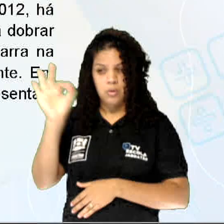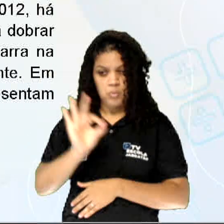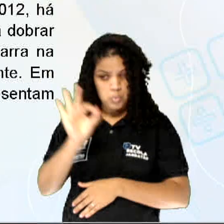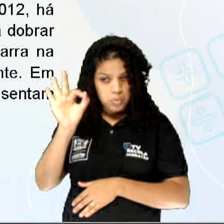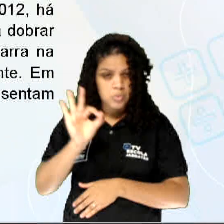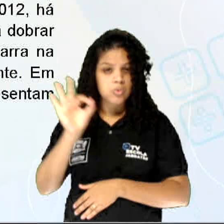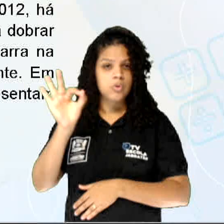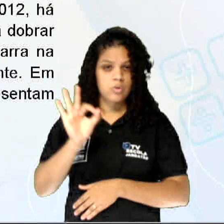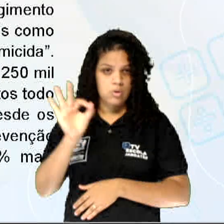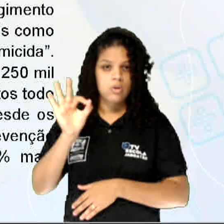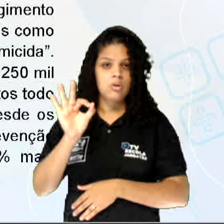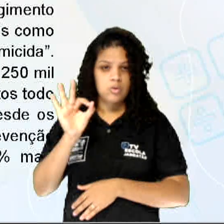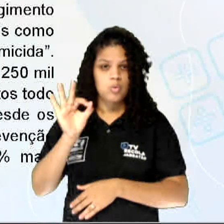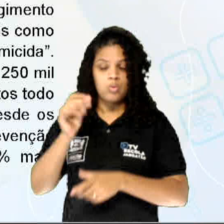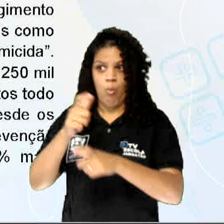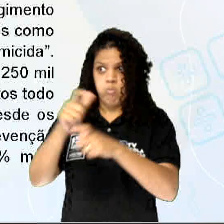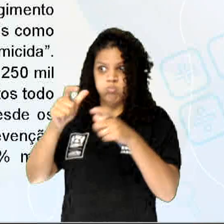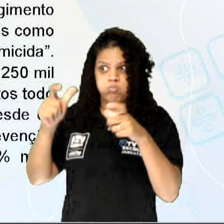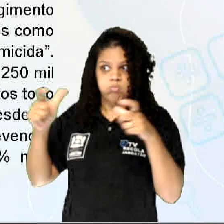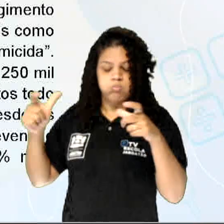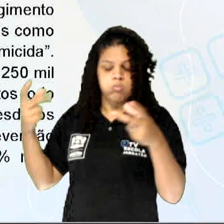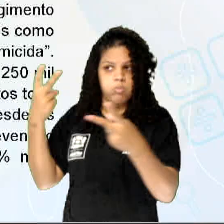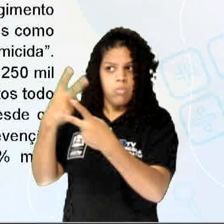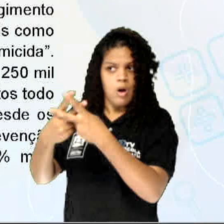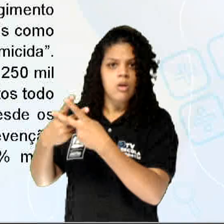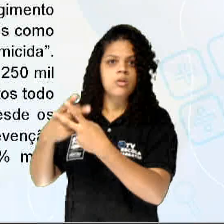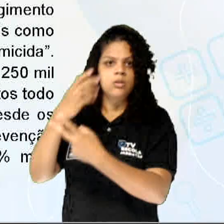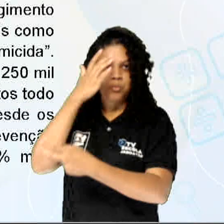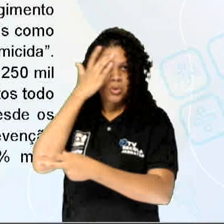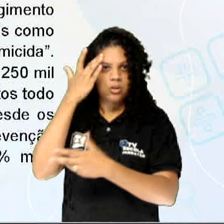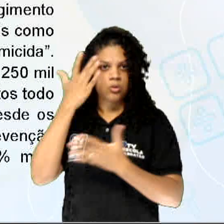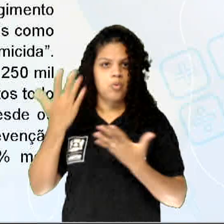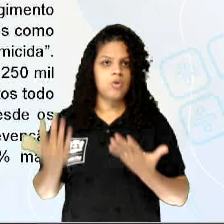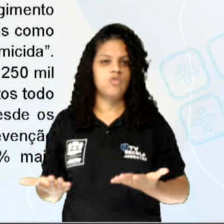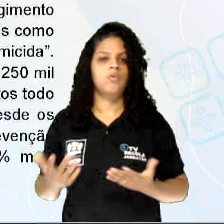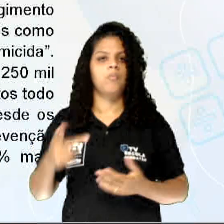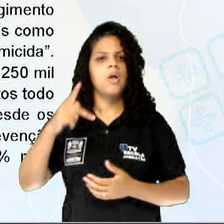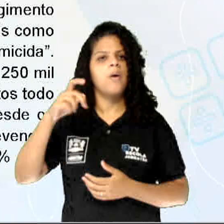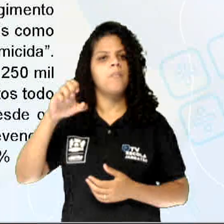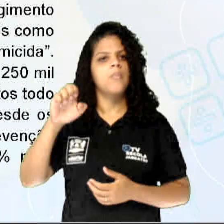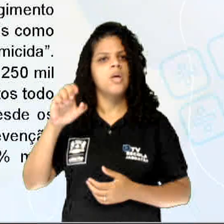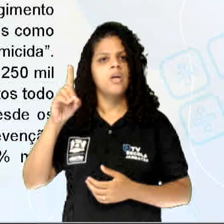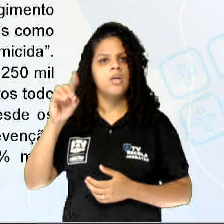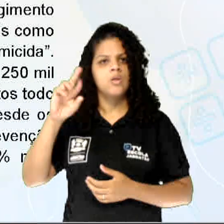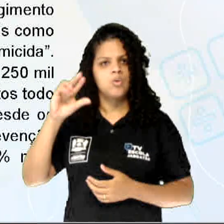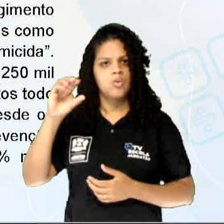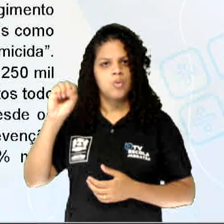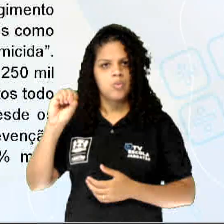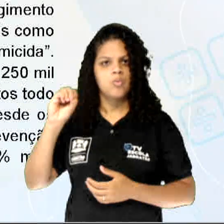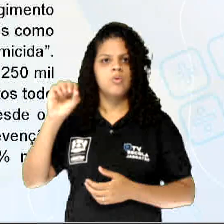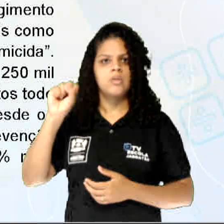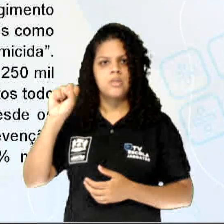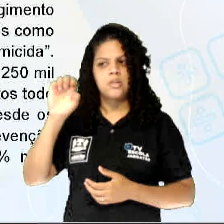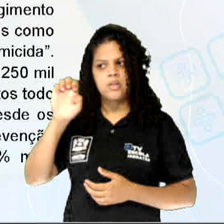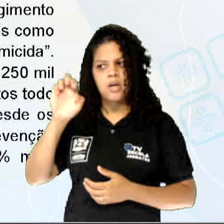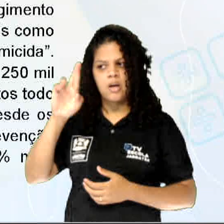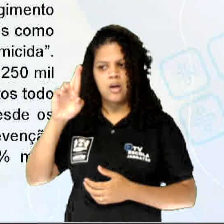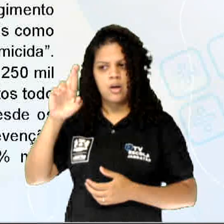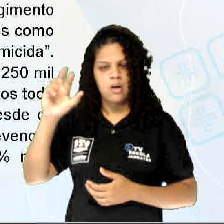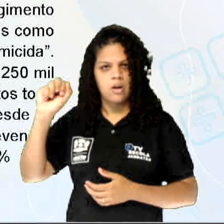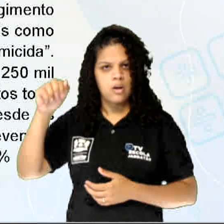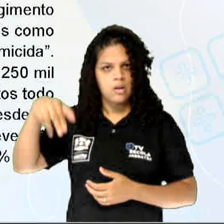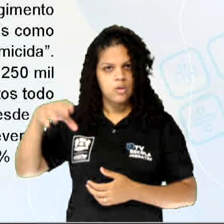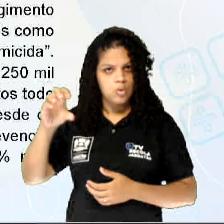Casa apresentam superlotação. Para Pedro Serrano, professor de Direito Constitucional da PUC,